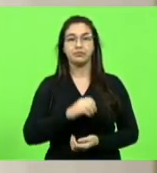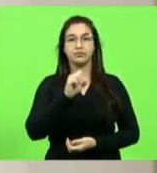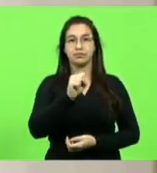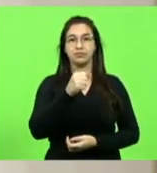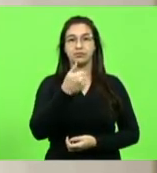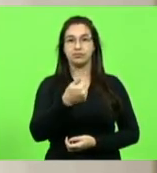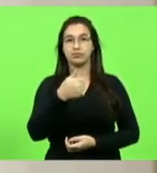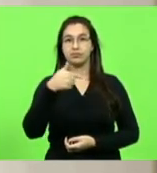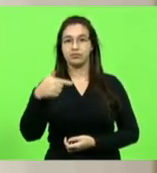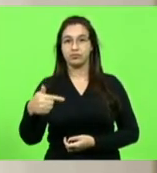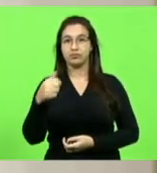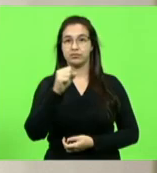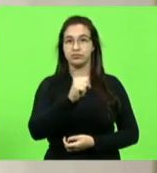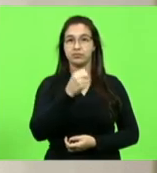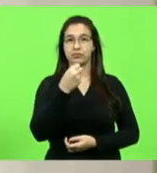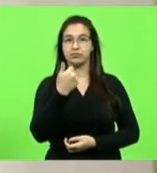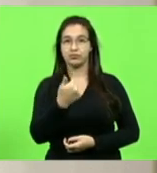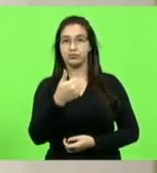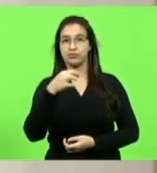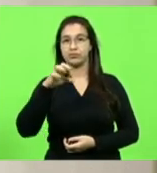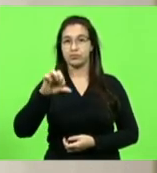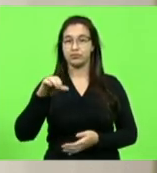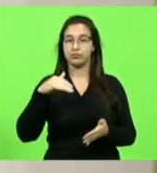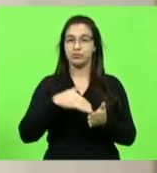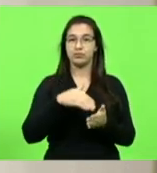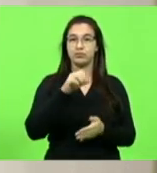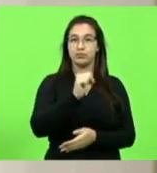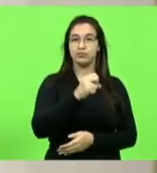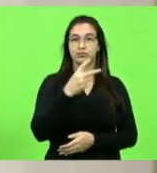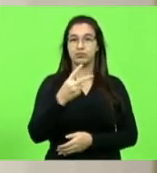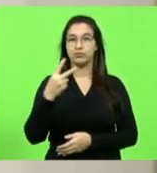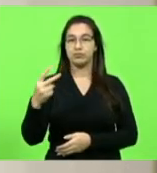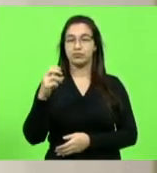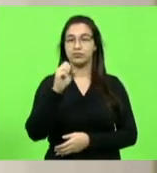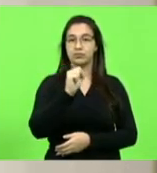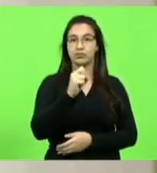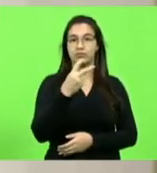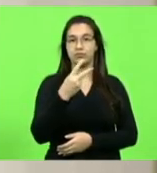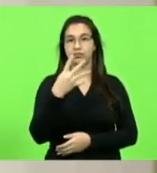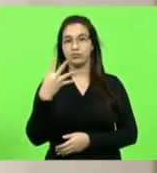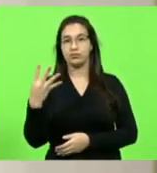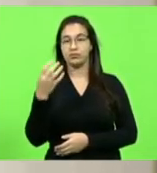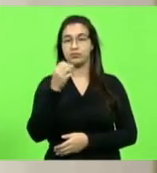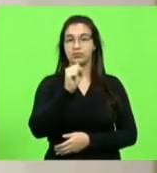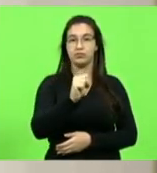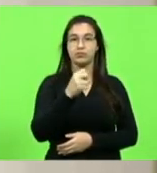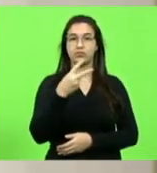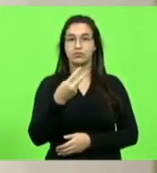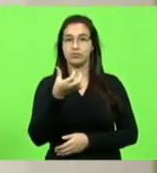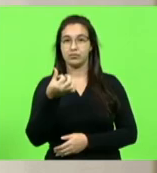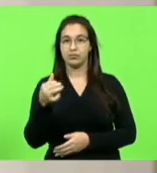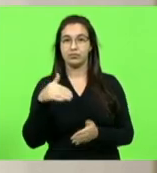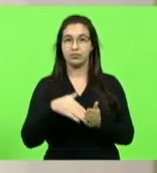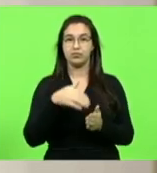817, 819 a 822, 824, 826 a